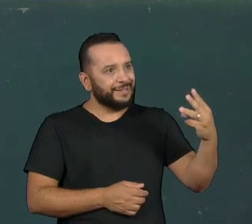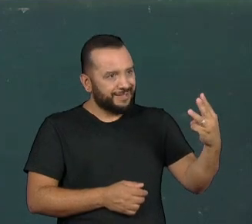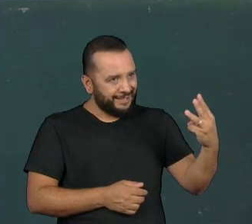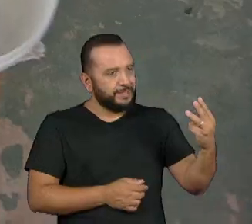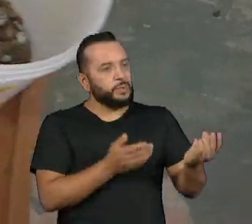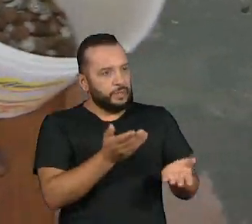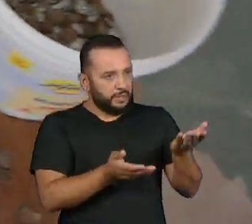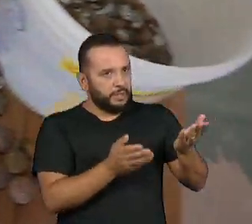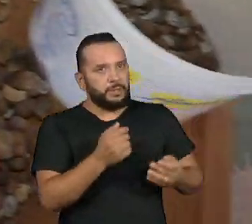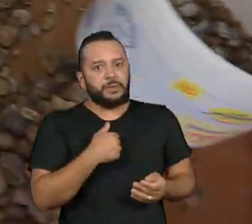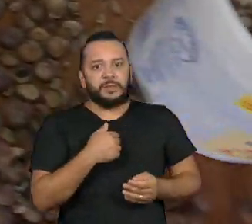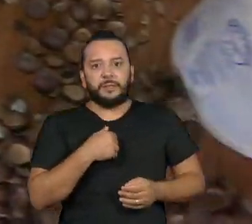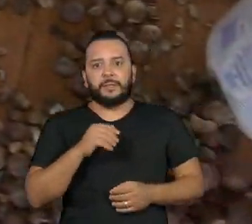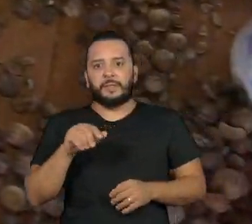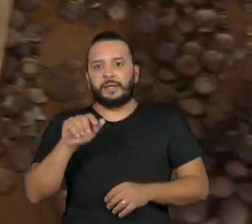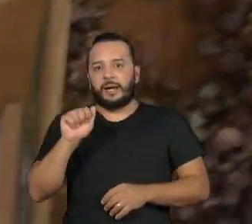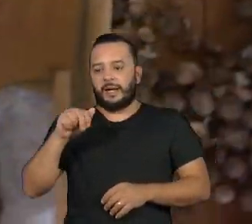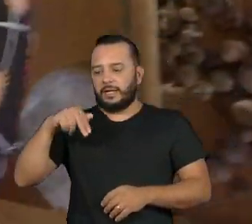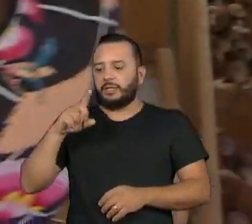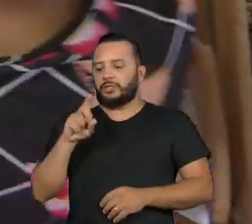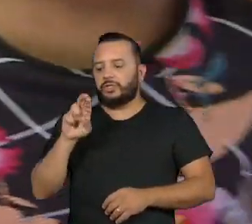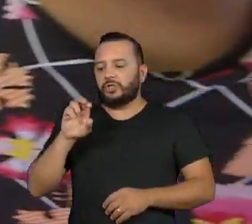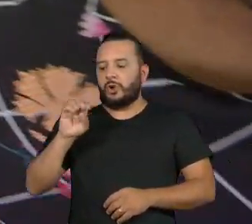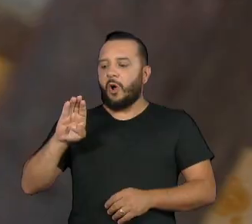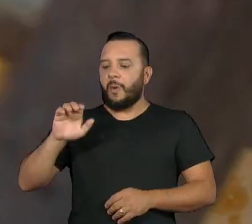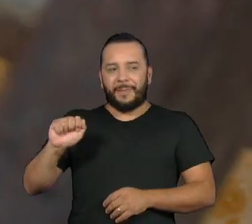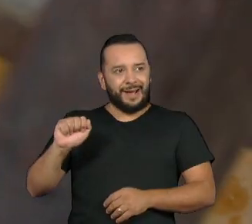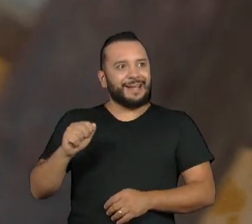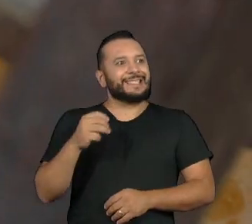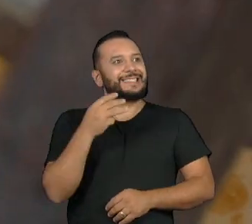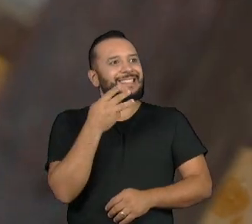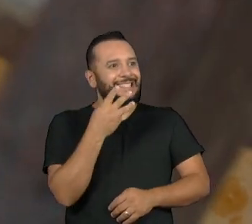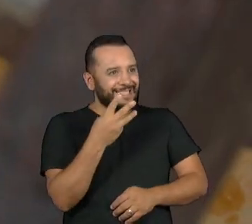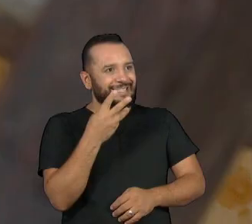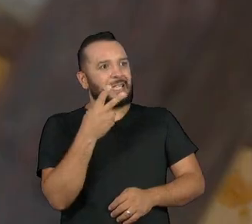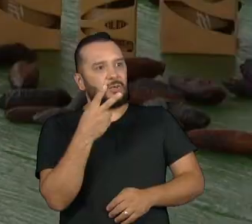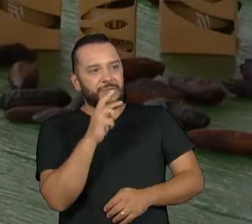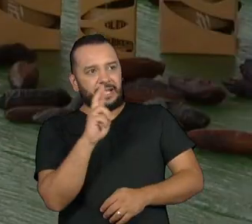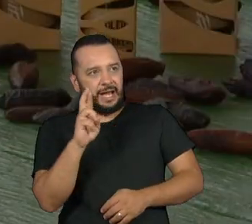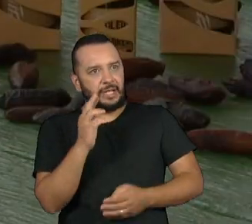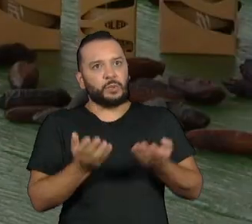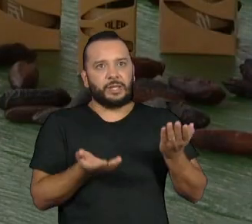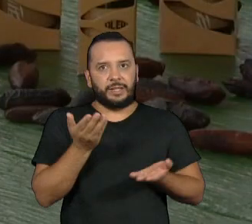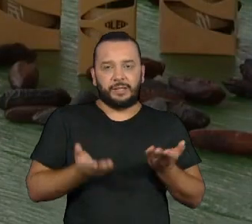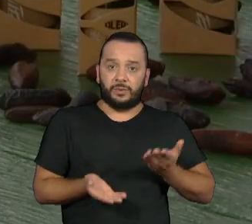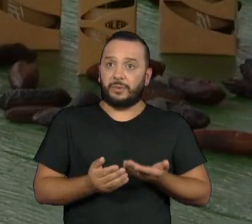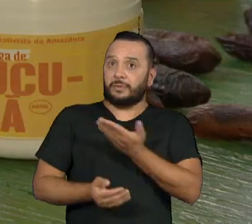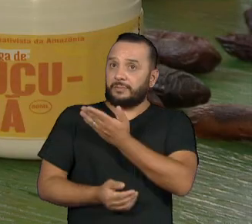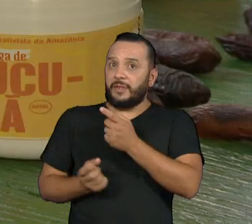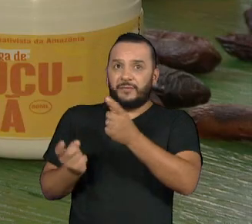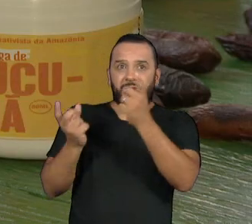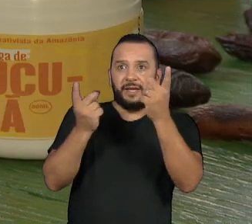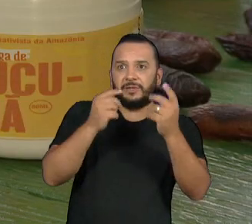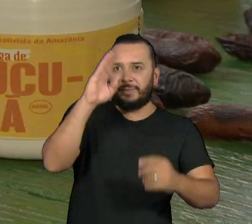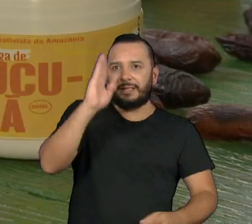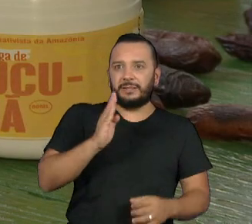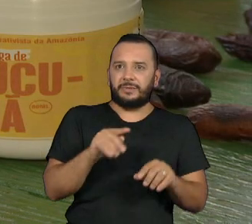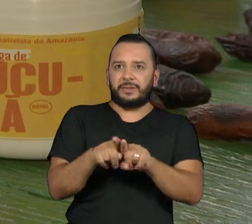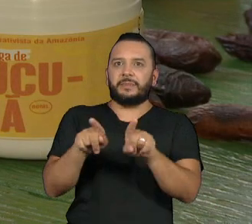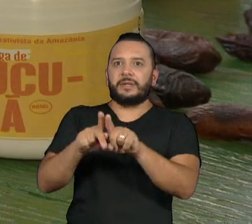quilo. Pelas mãos dos associados, os óleos da Amazônia chegam ao Brasil e ao